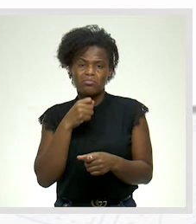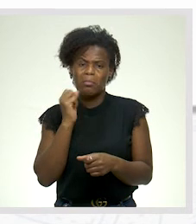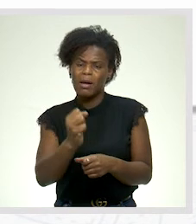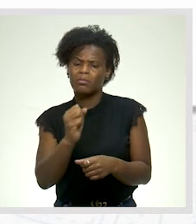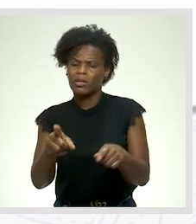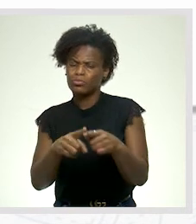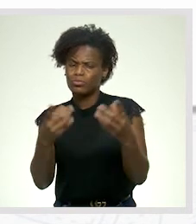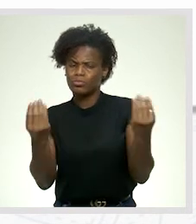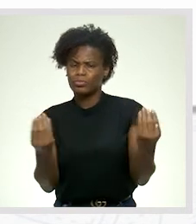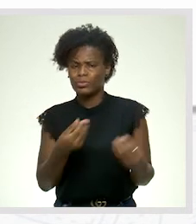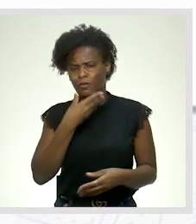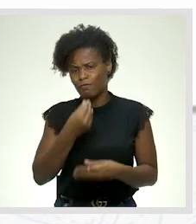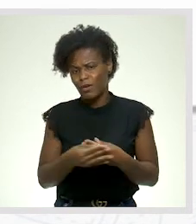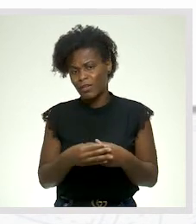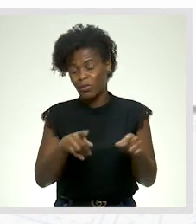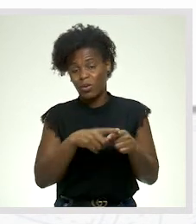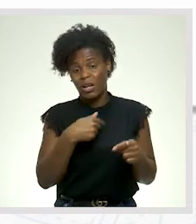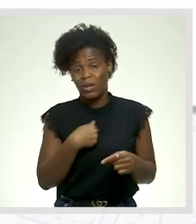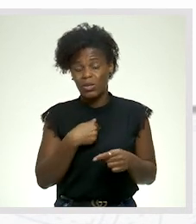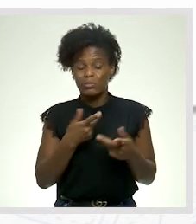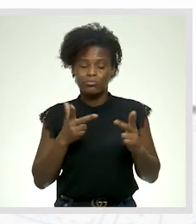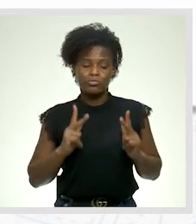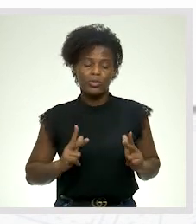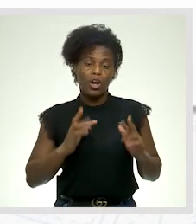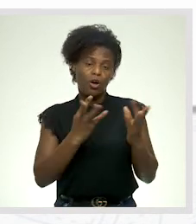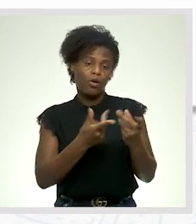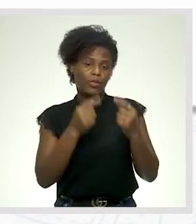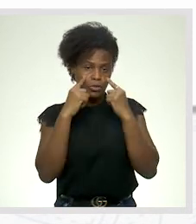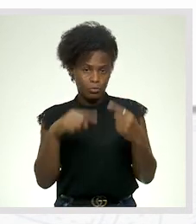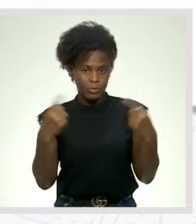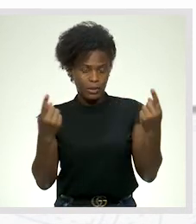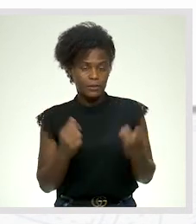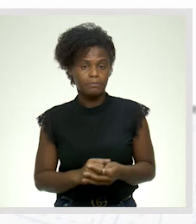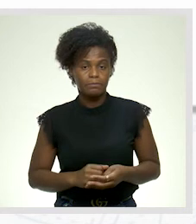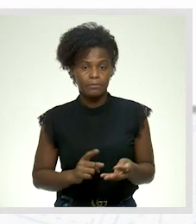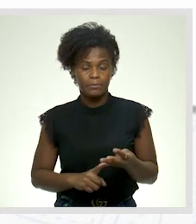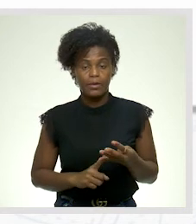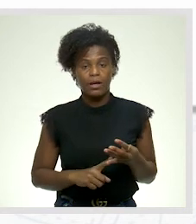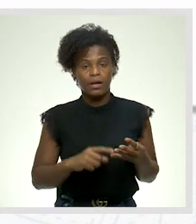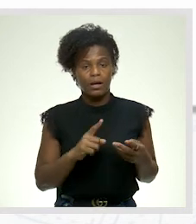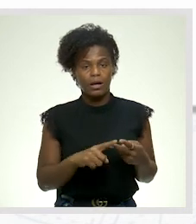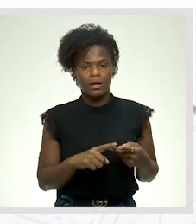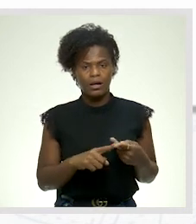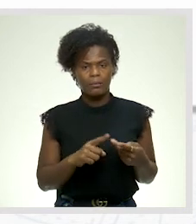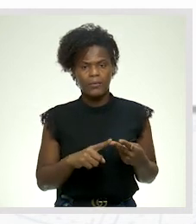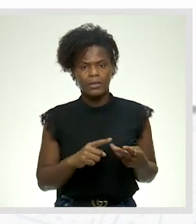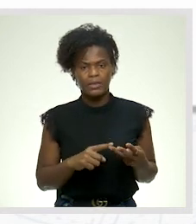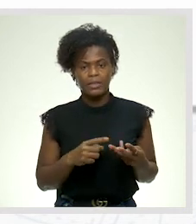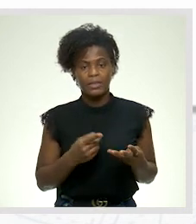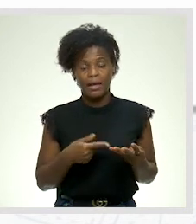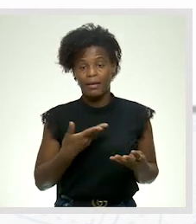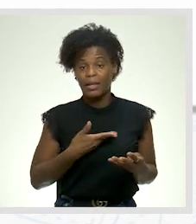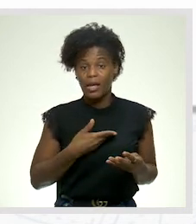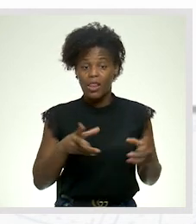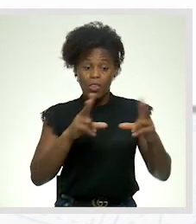eu e aliviar as contas públicas. A linha D. Nova vaga